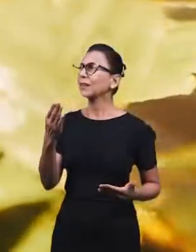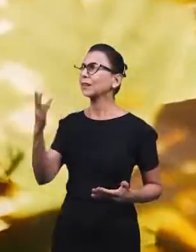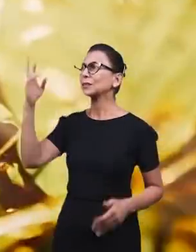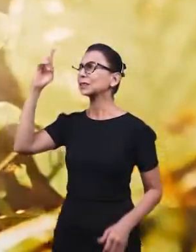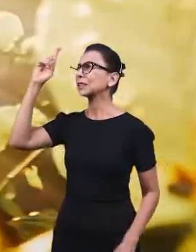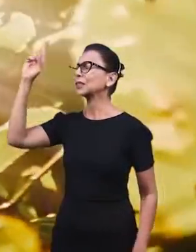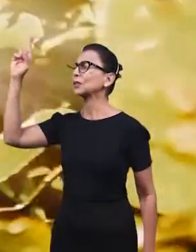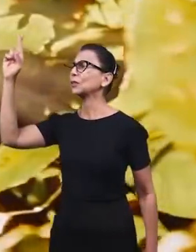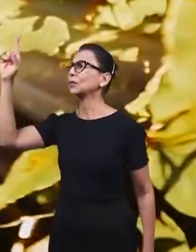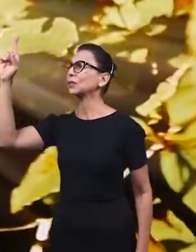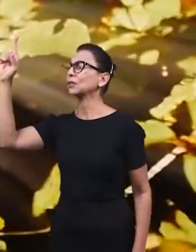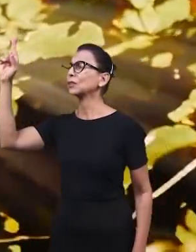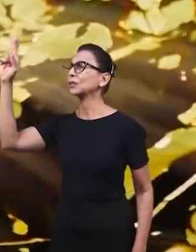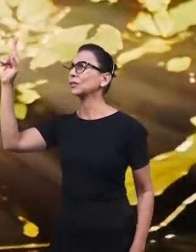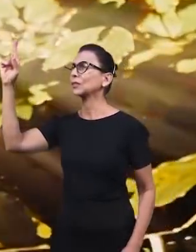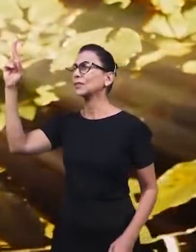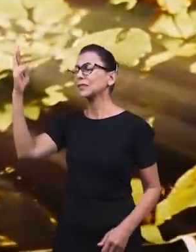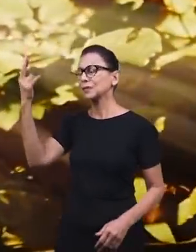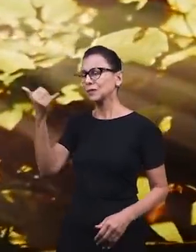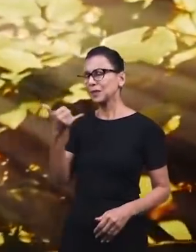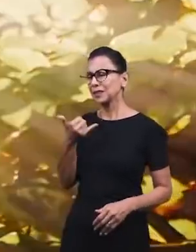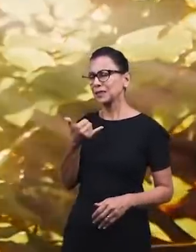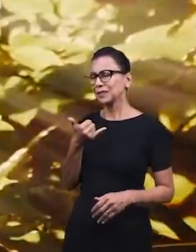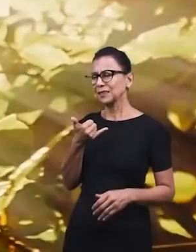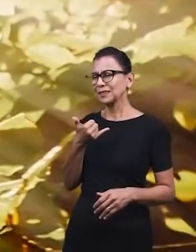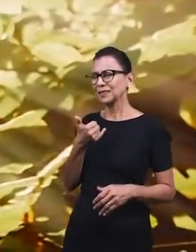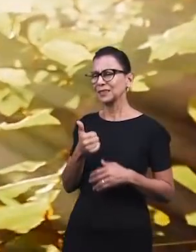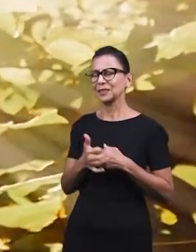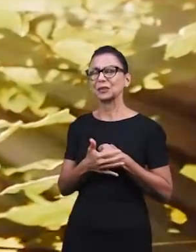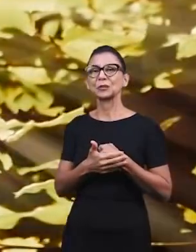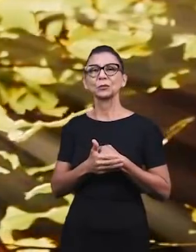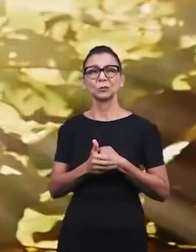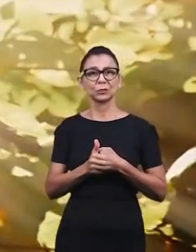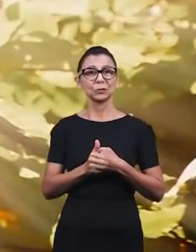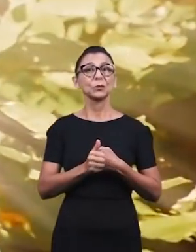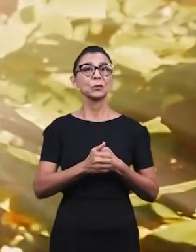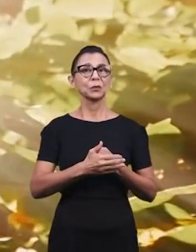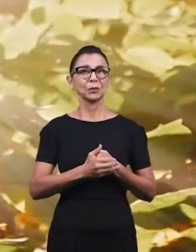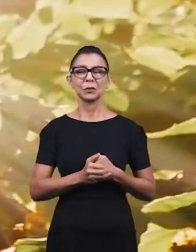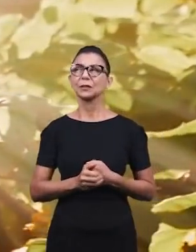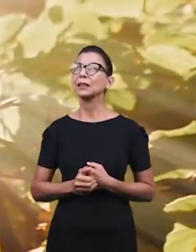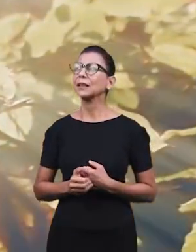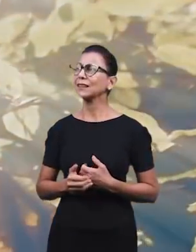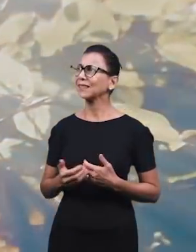Só uma voz me consola,